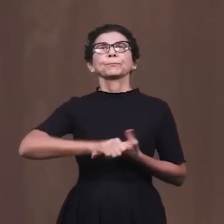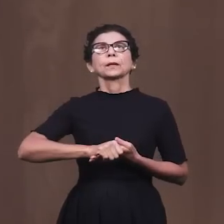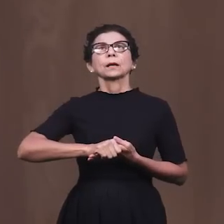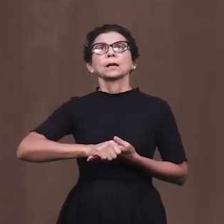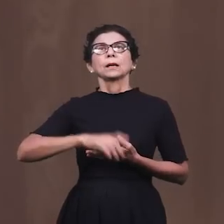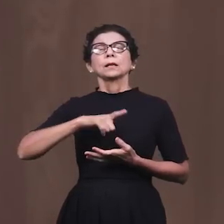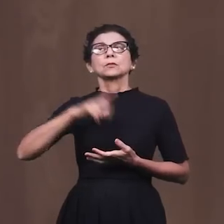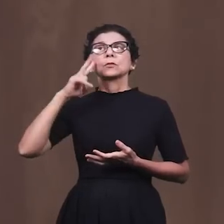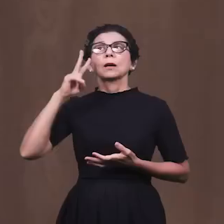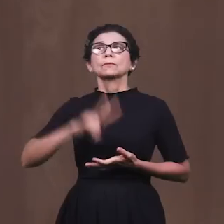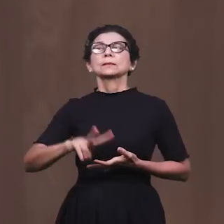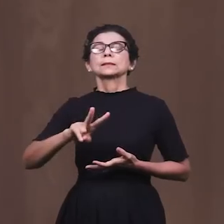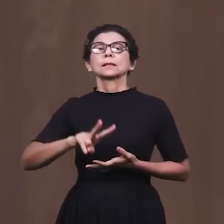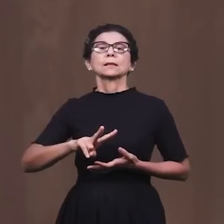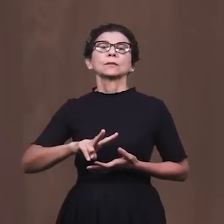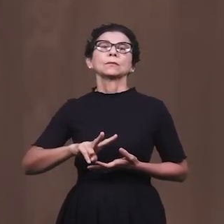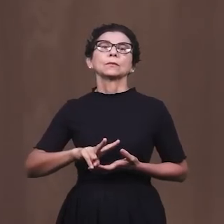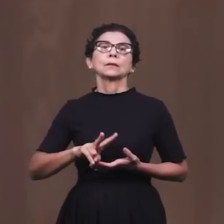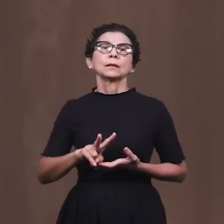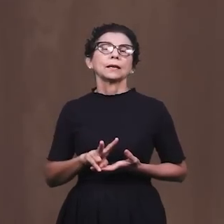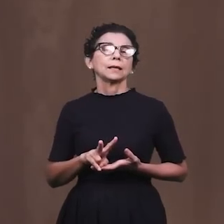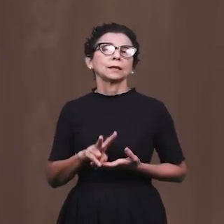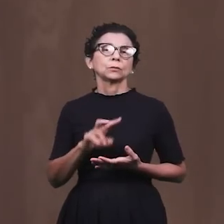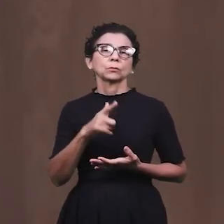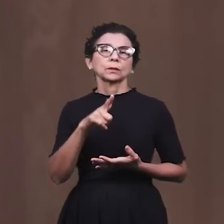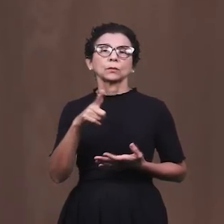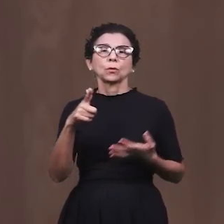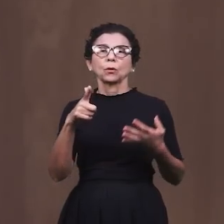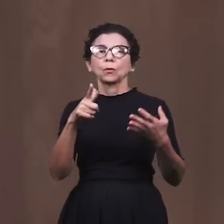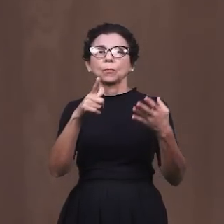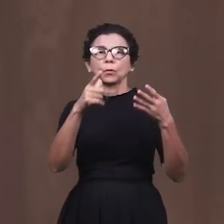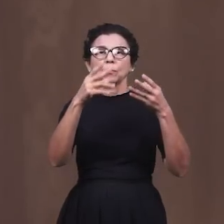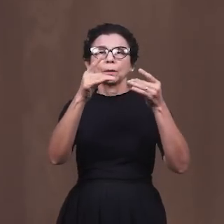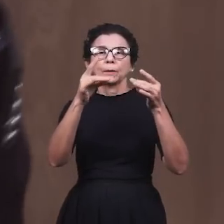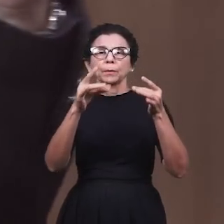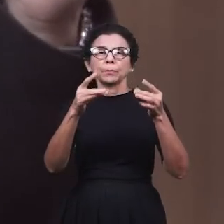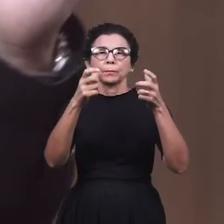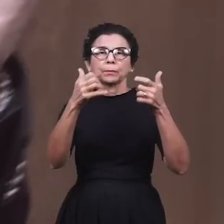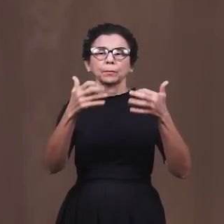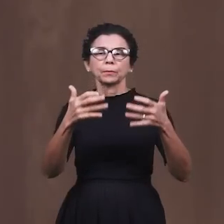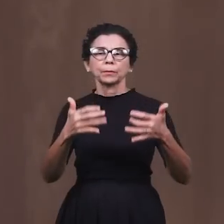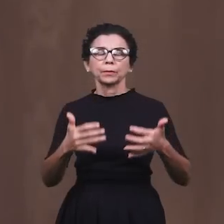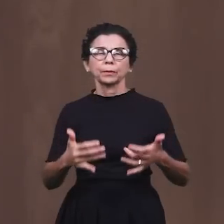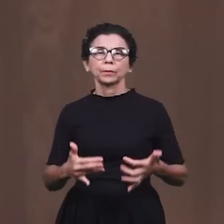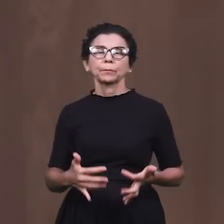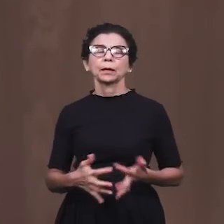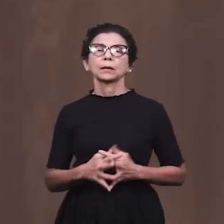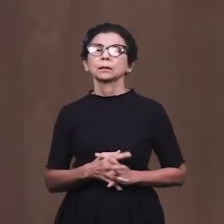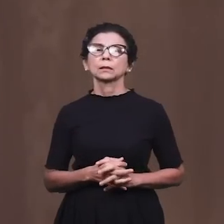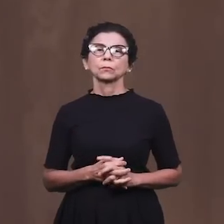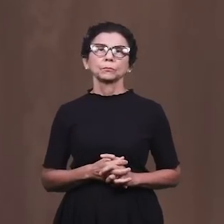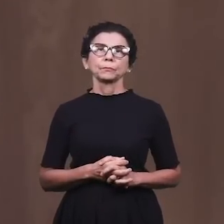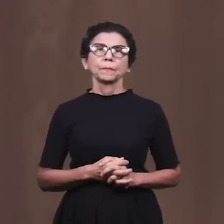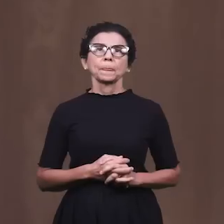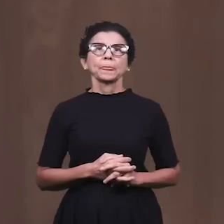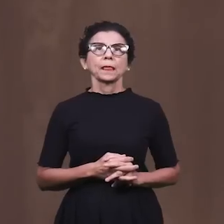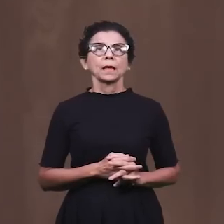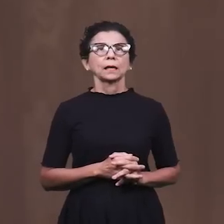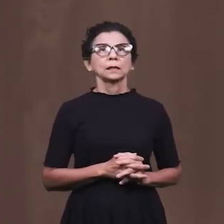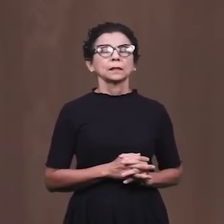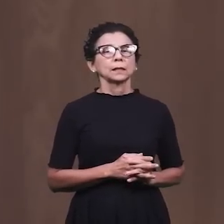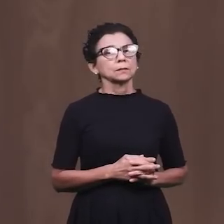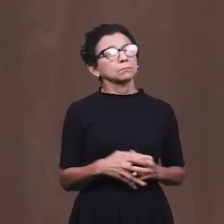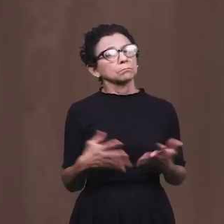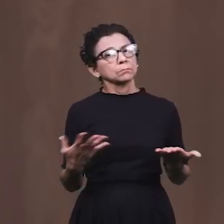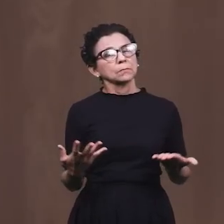visão. Aí esse dom é tido como algo que vai ser descrito. Eu vi assim, vi isso assim, assim. Esse